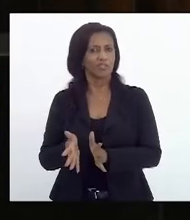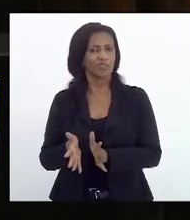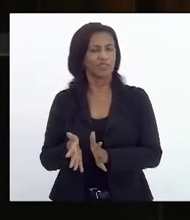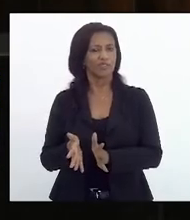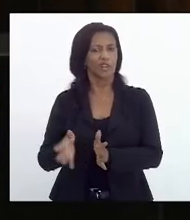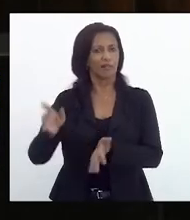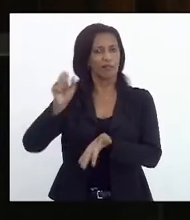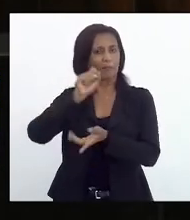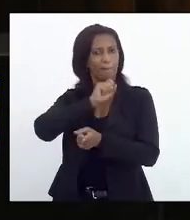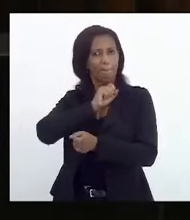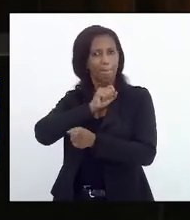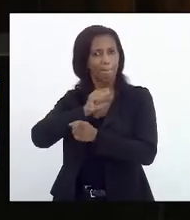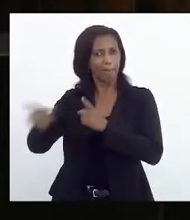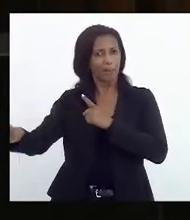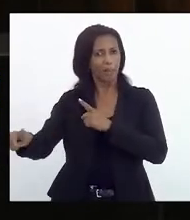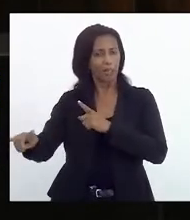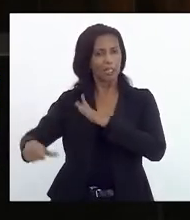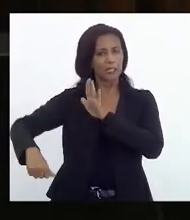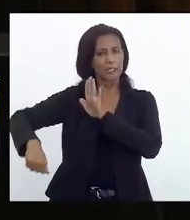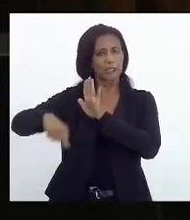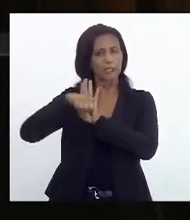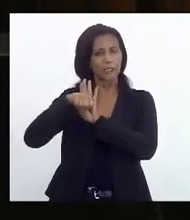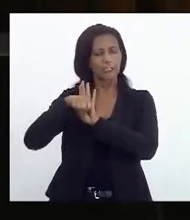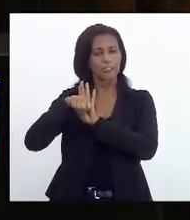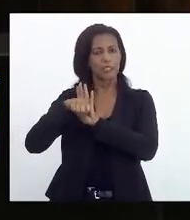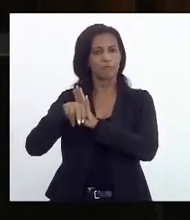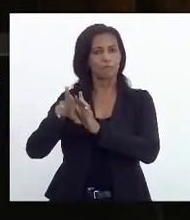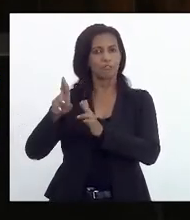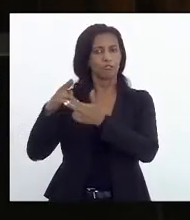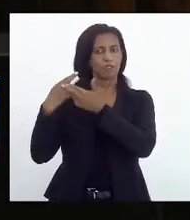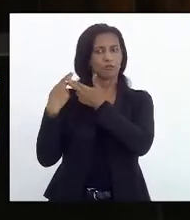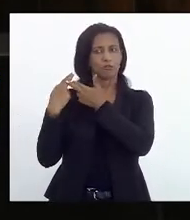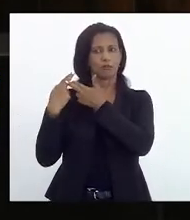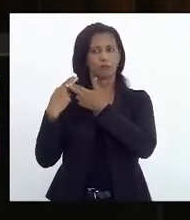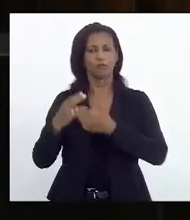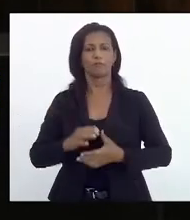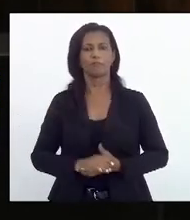cassado por crime de responsabilidade